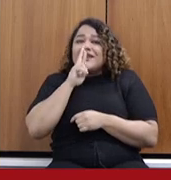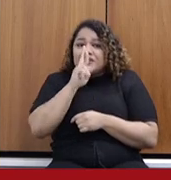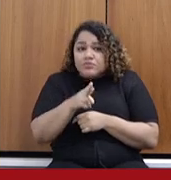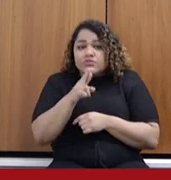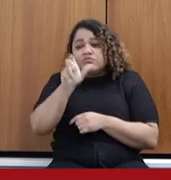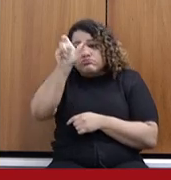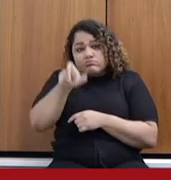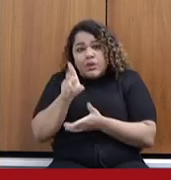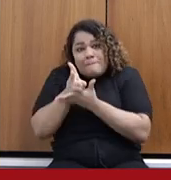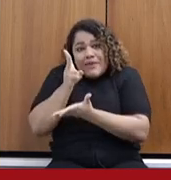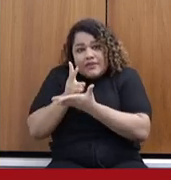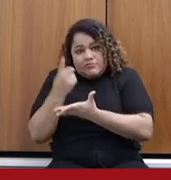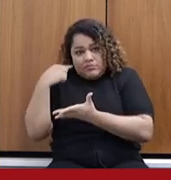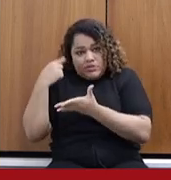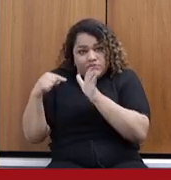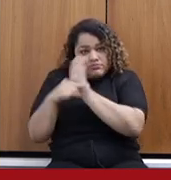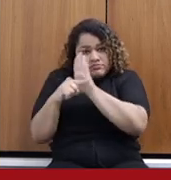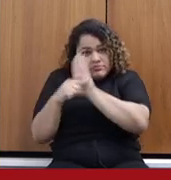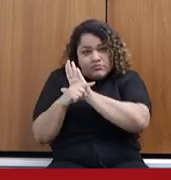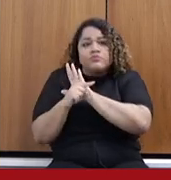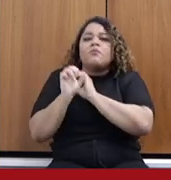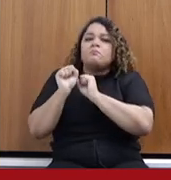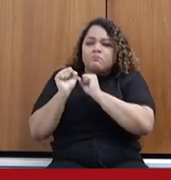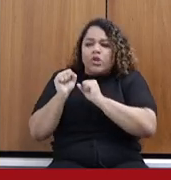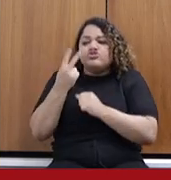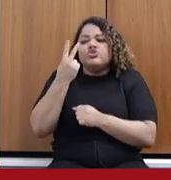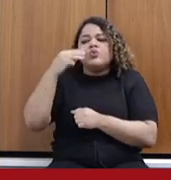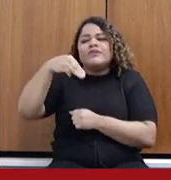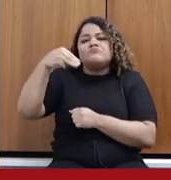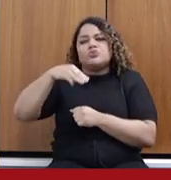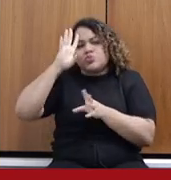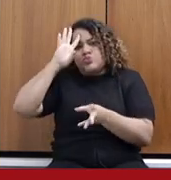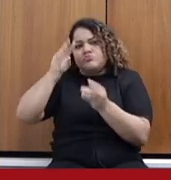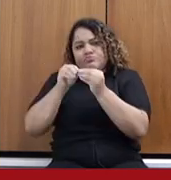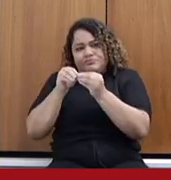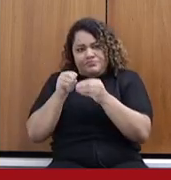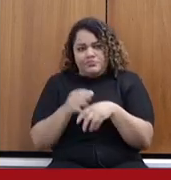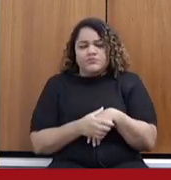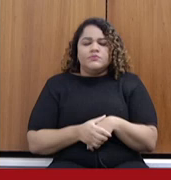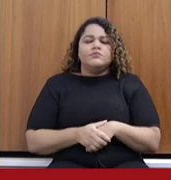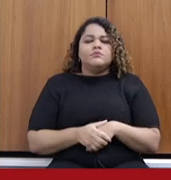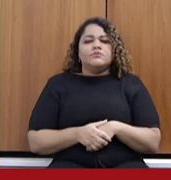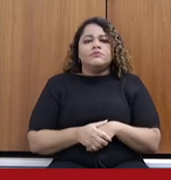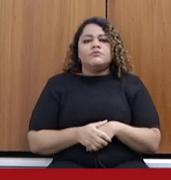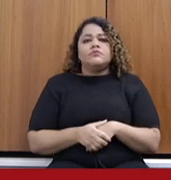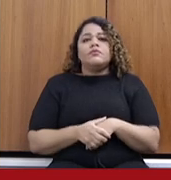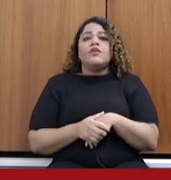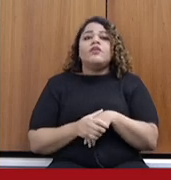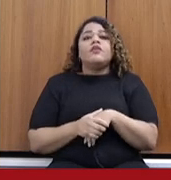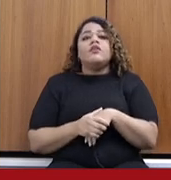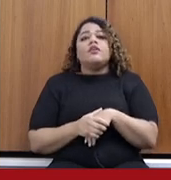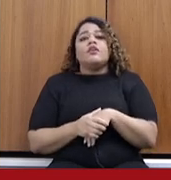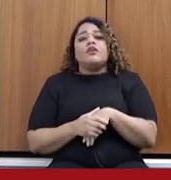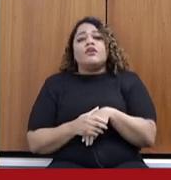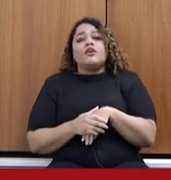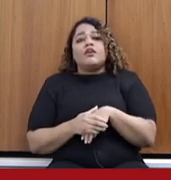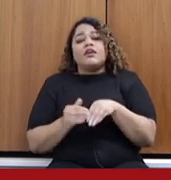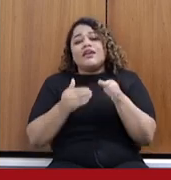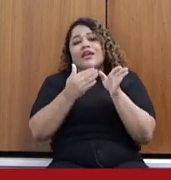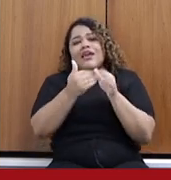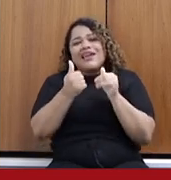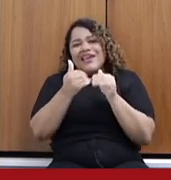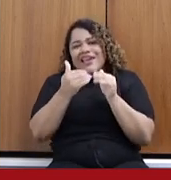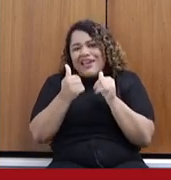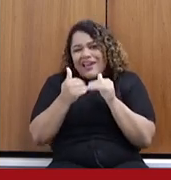interpelou disporá de 2 minutos para suas considerações finais. Os requerimentos decorrentes desta